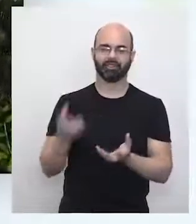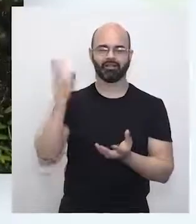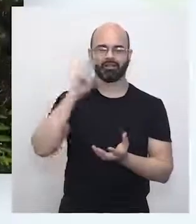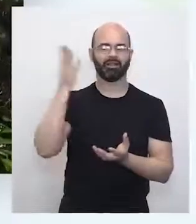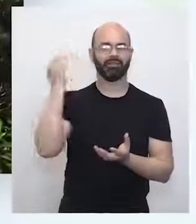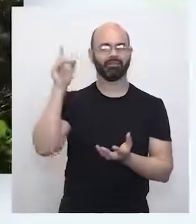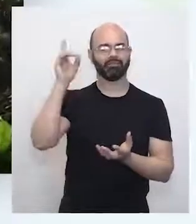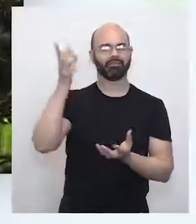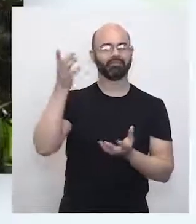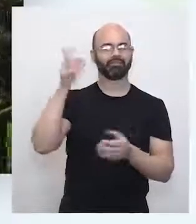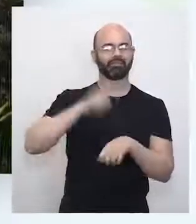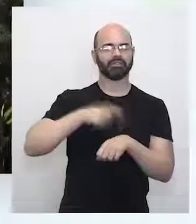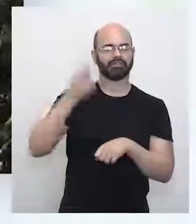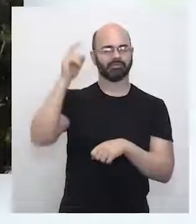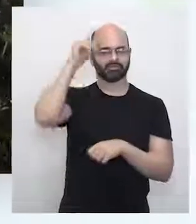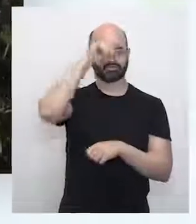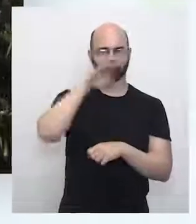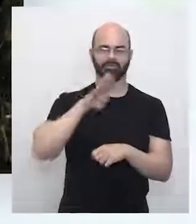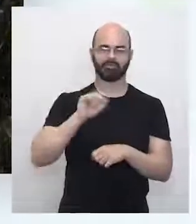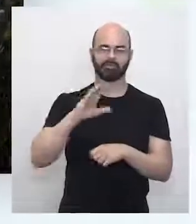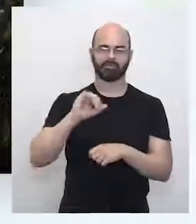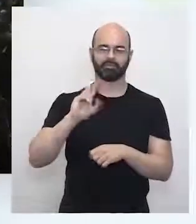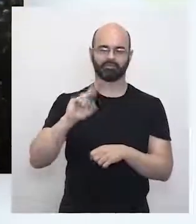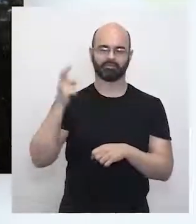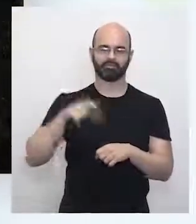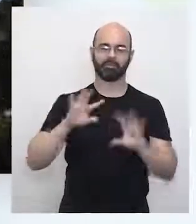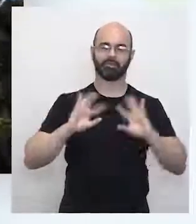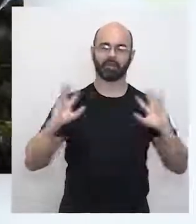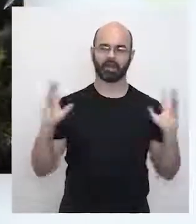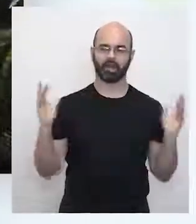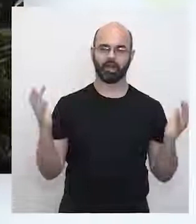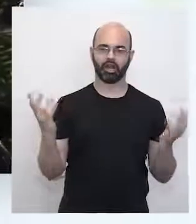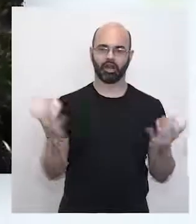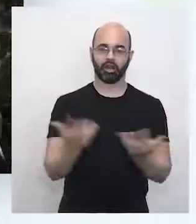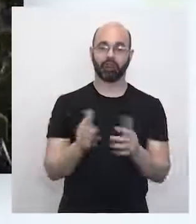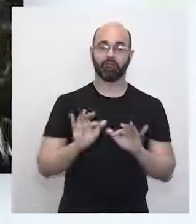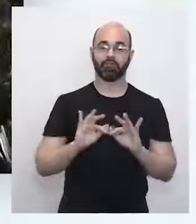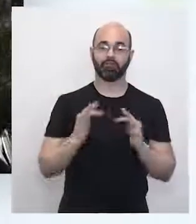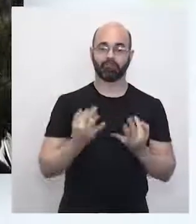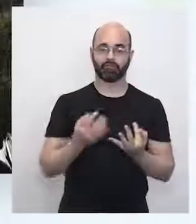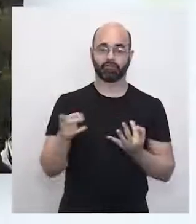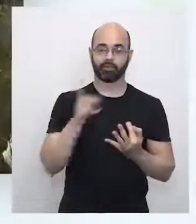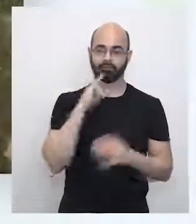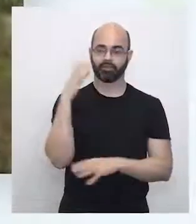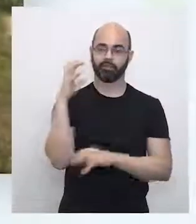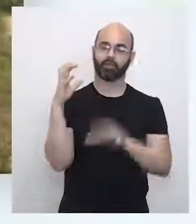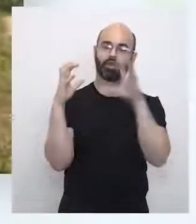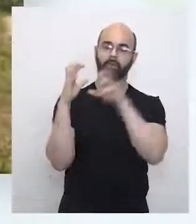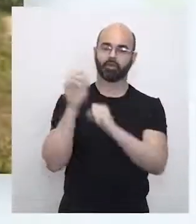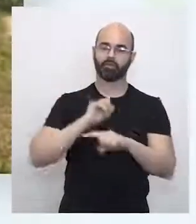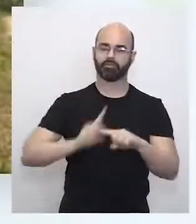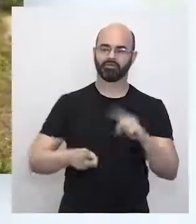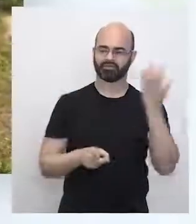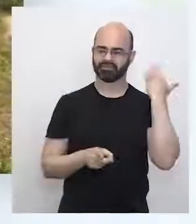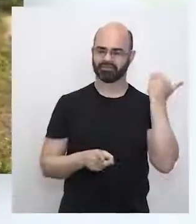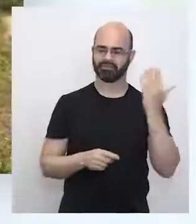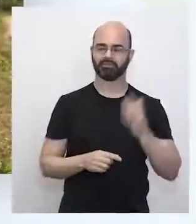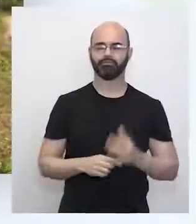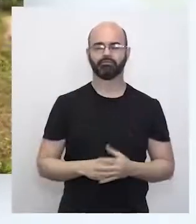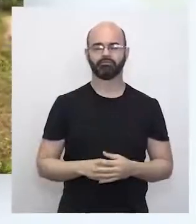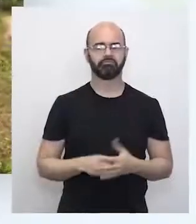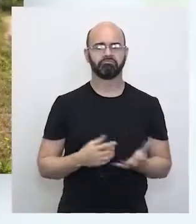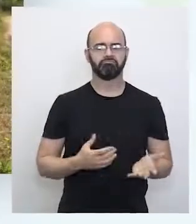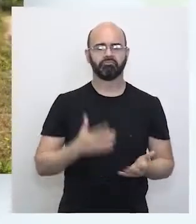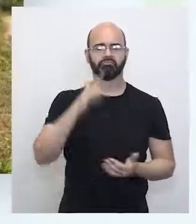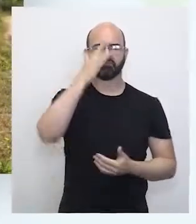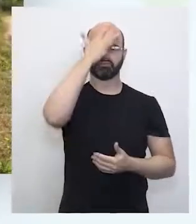difícil, quando os babaçuais foram cercados e as famílias proibidas de coletar o coco. Foi alguém chegando